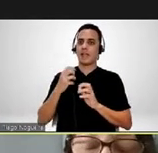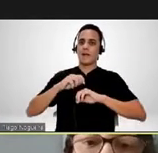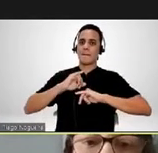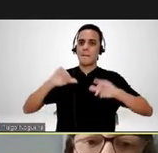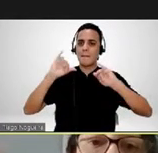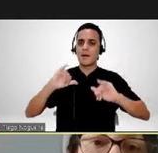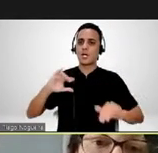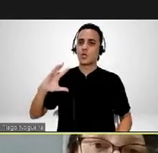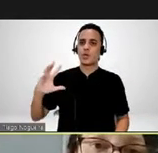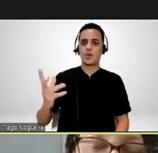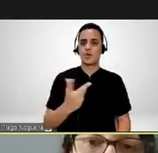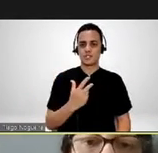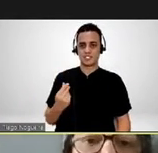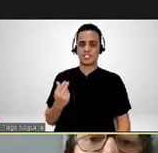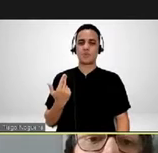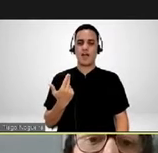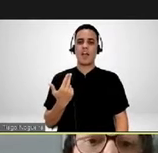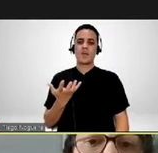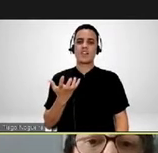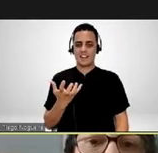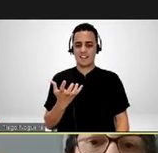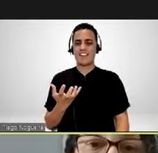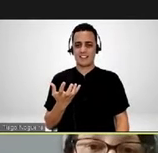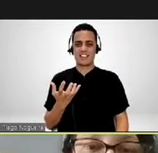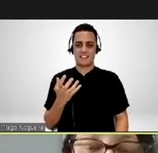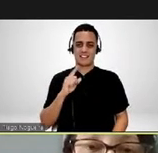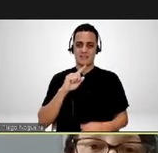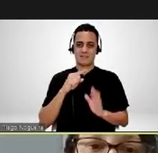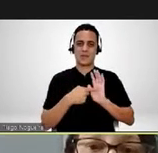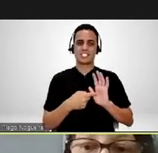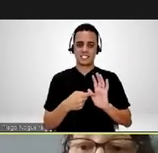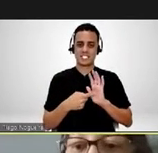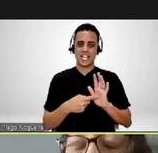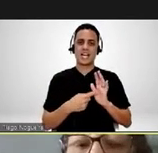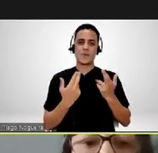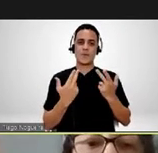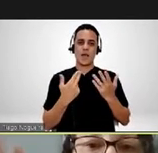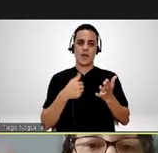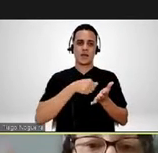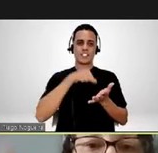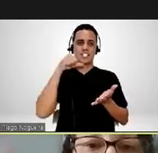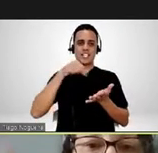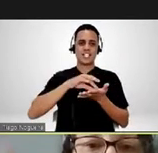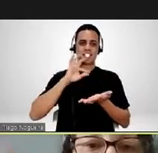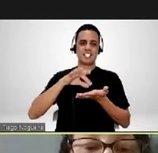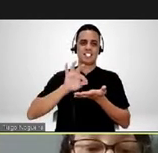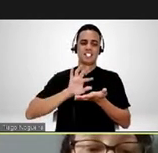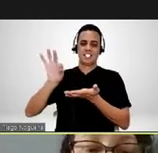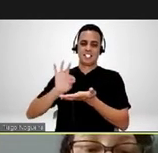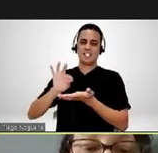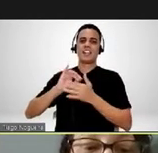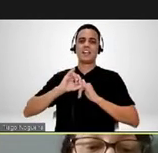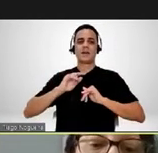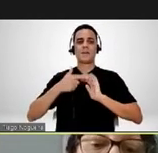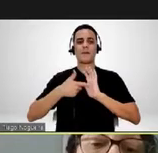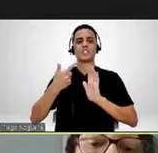todos os cantos, como seria possível se destacassem dessa cartela e fossem para outros